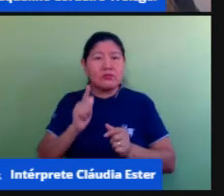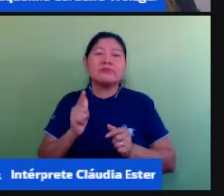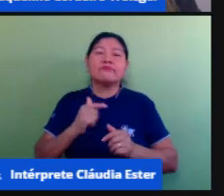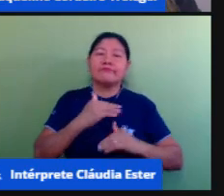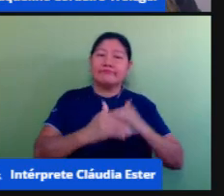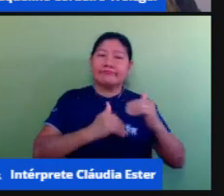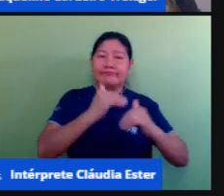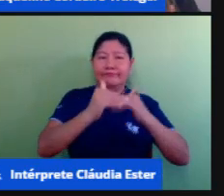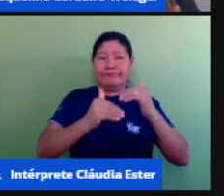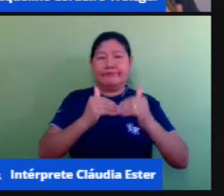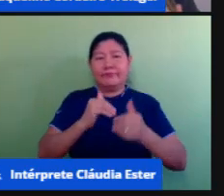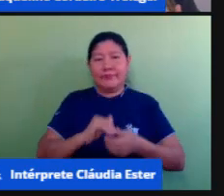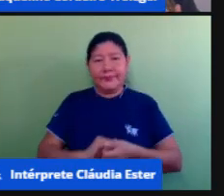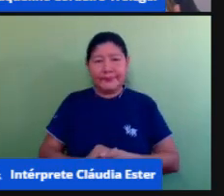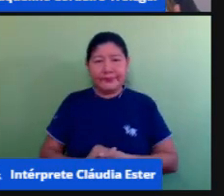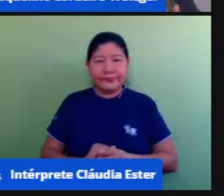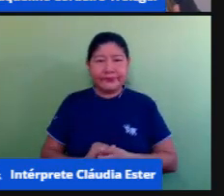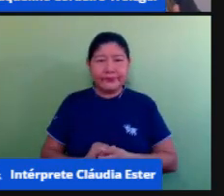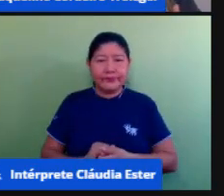slide.